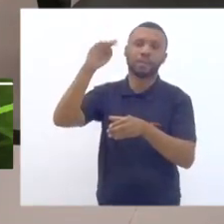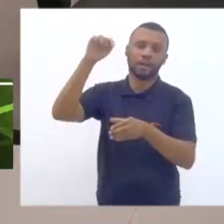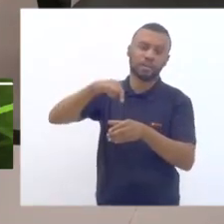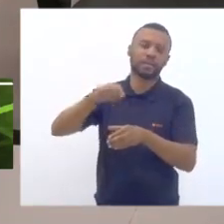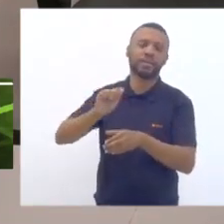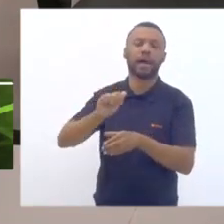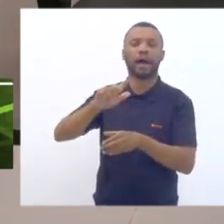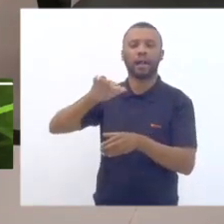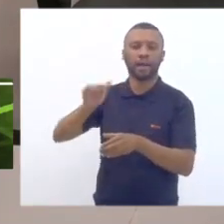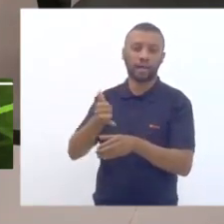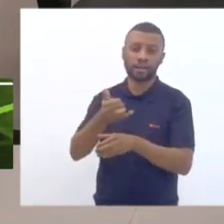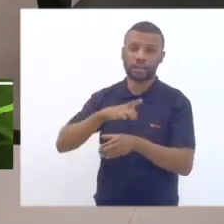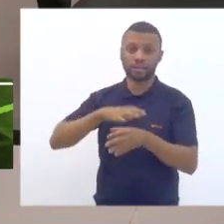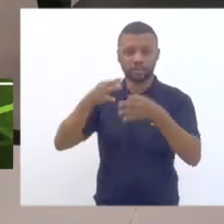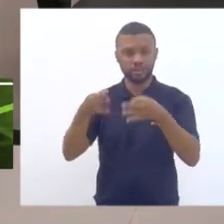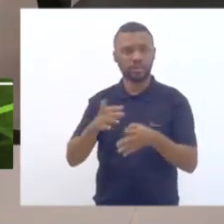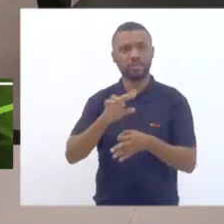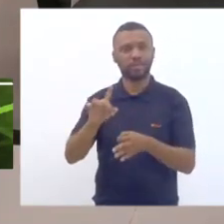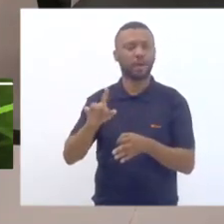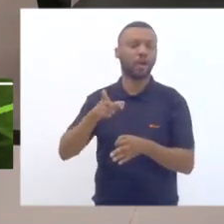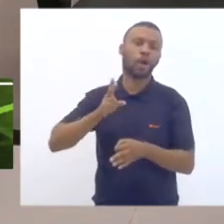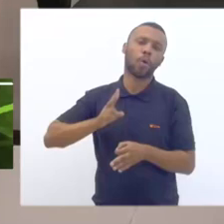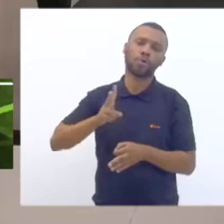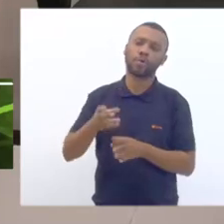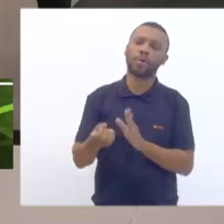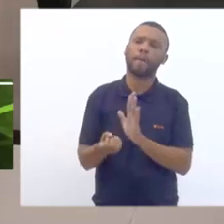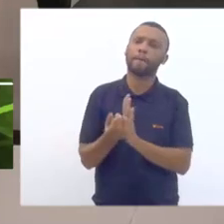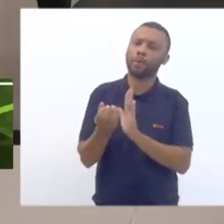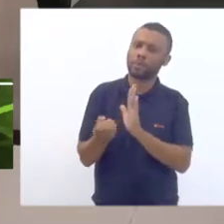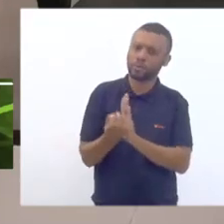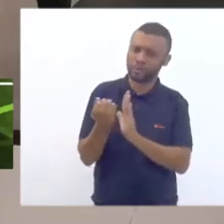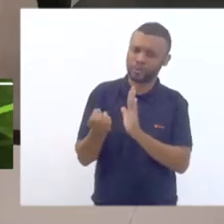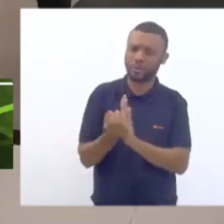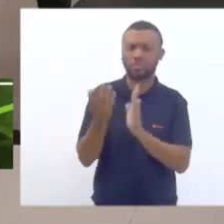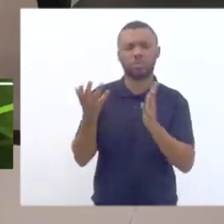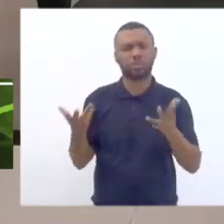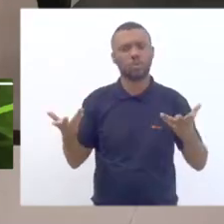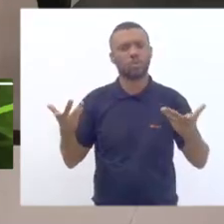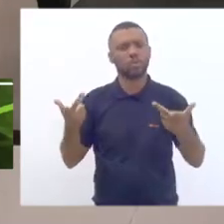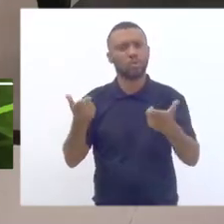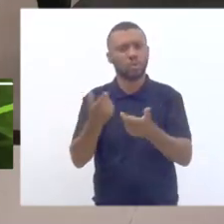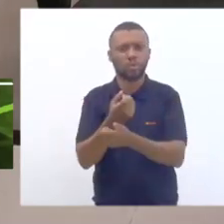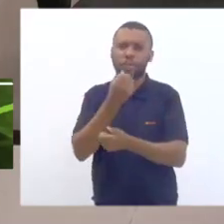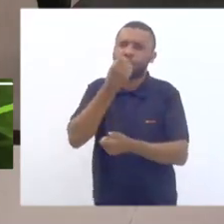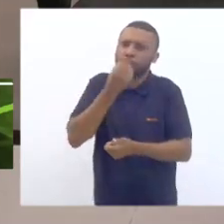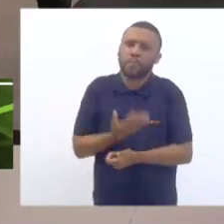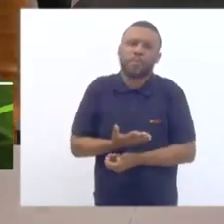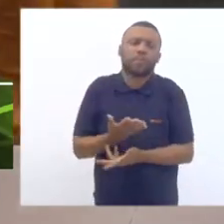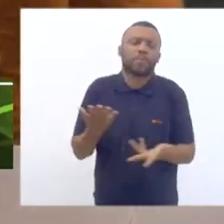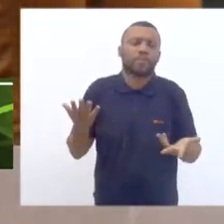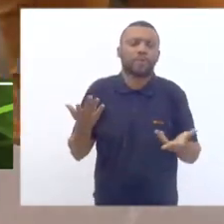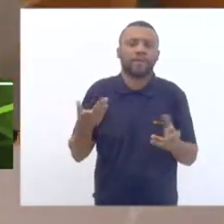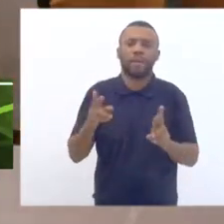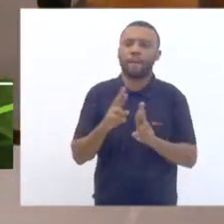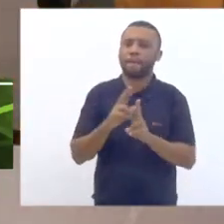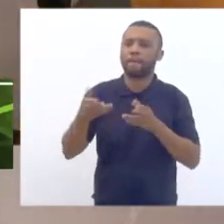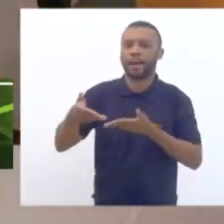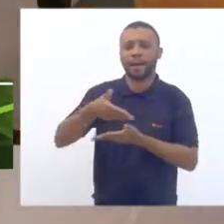certeza continuaremos com uma produção muito profícua, com uma relação